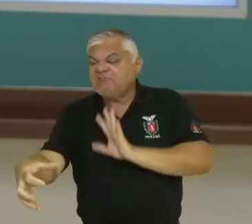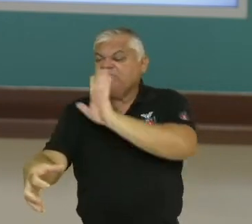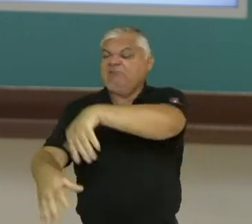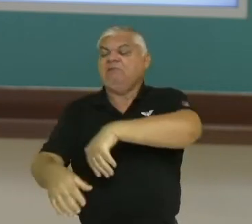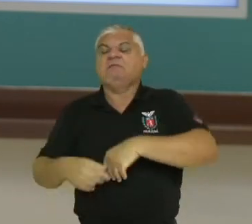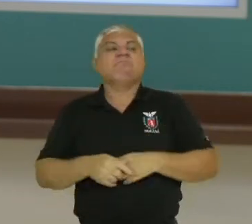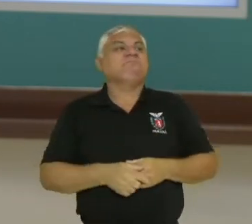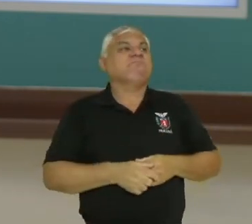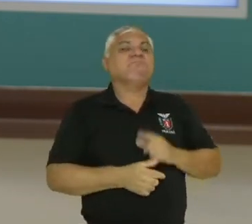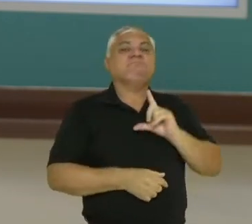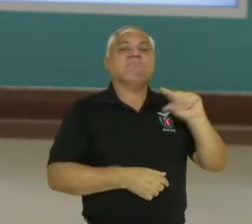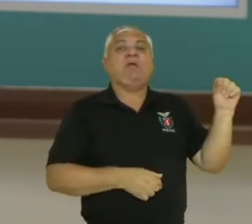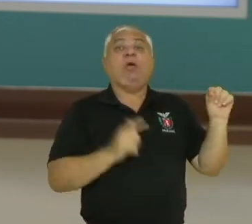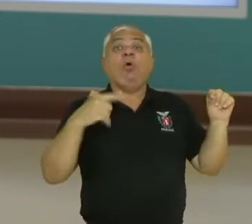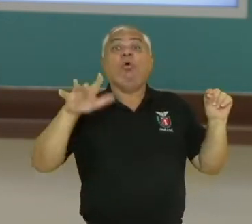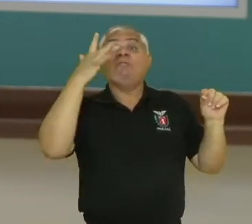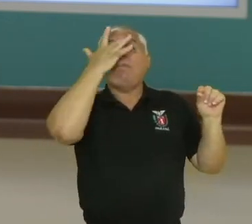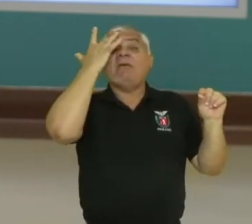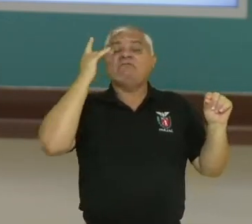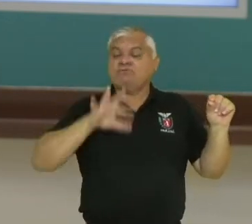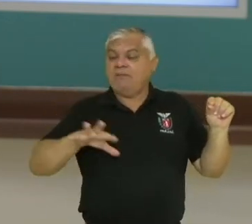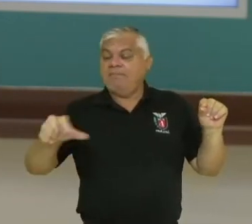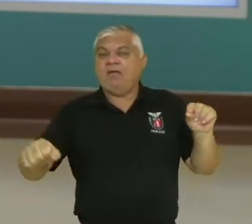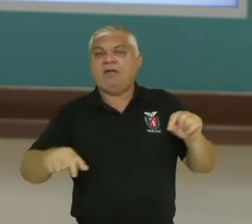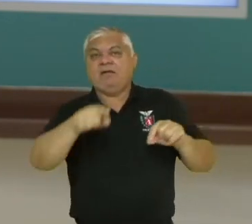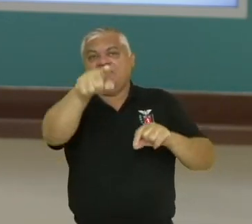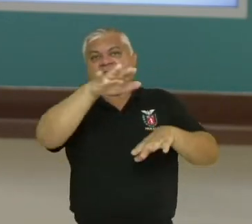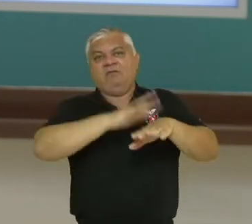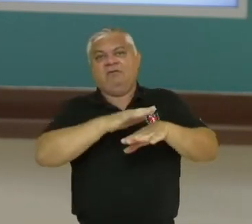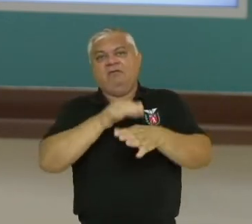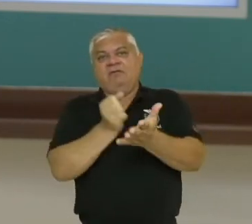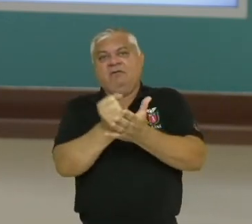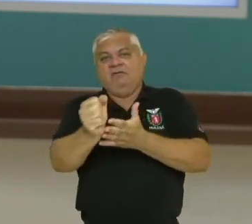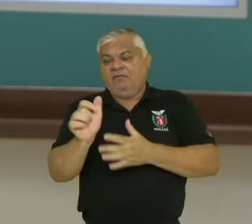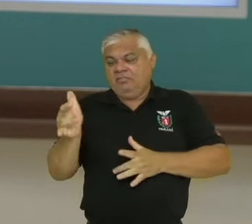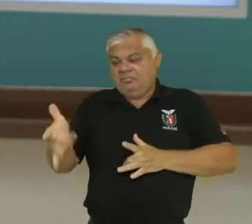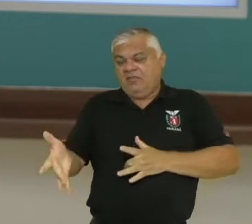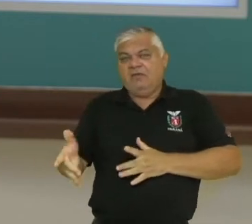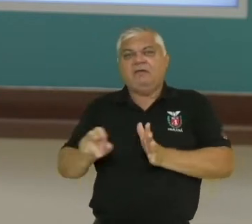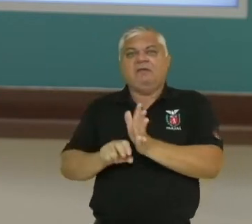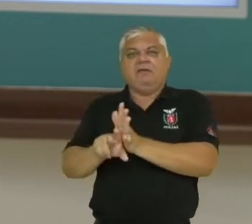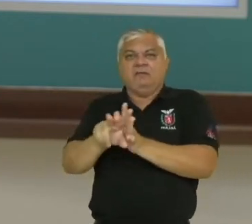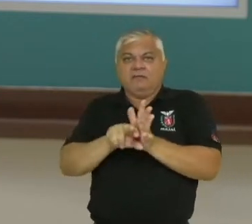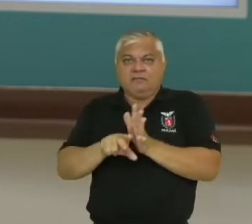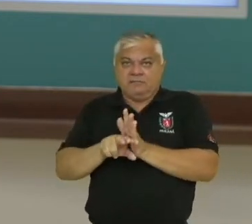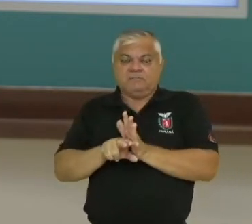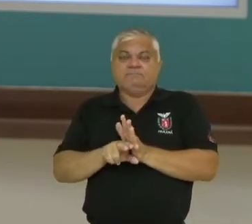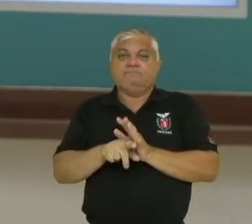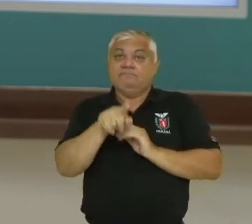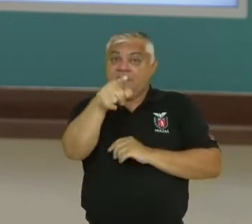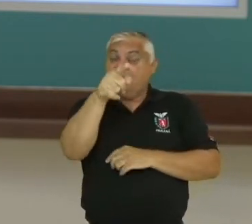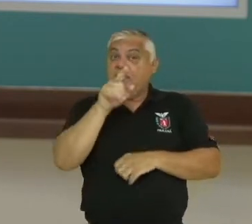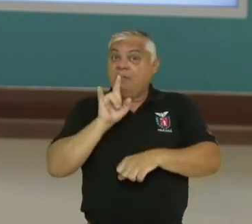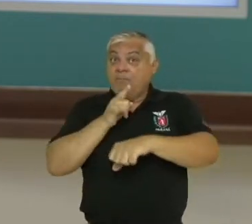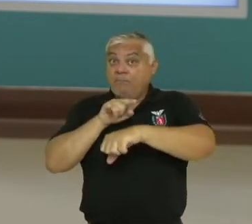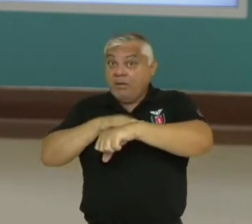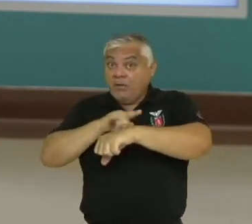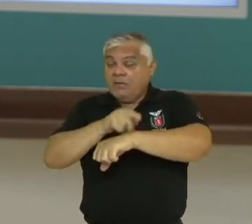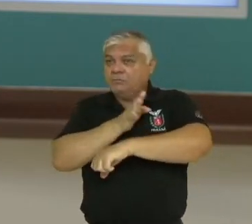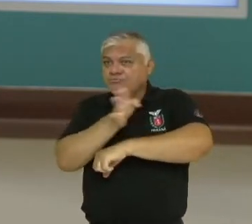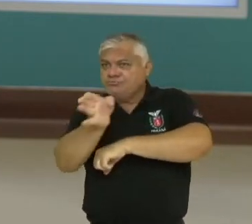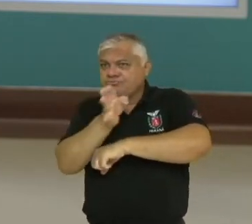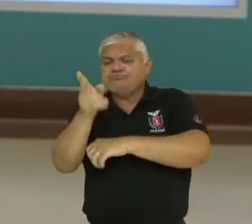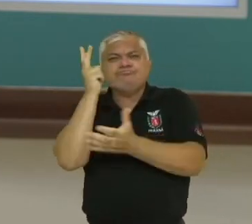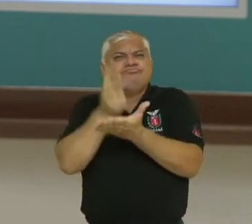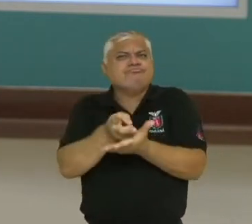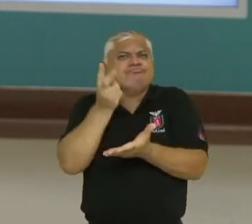vai ficar doente. Então, em que momentos do dia, toda vez que você for ao banheiro para fazer xixi